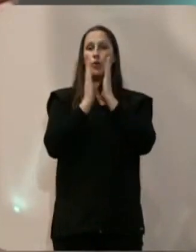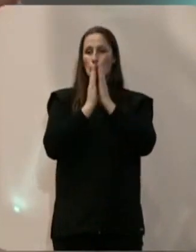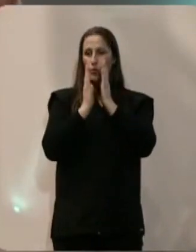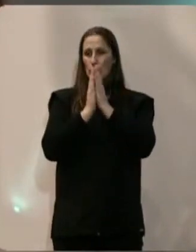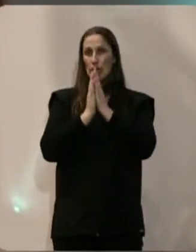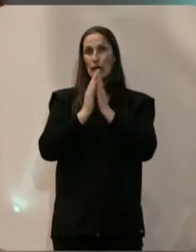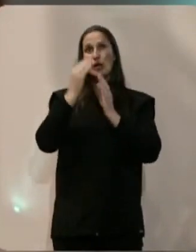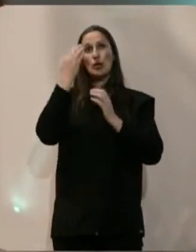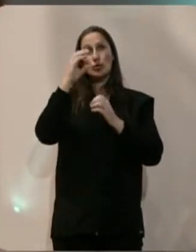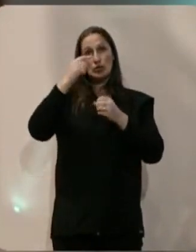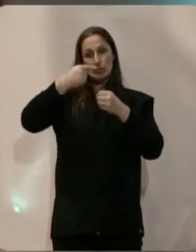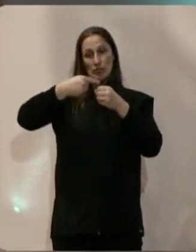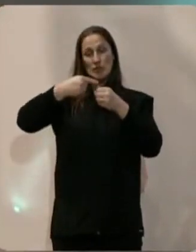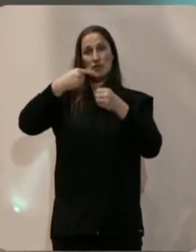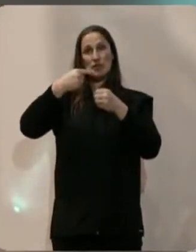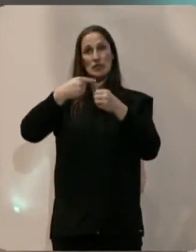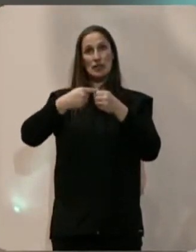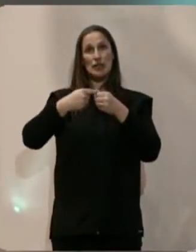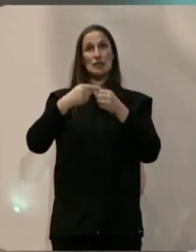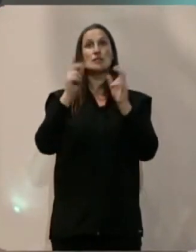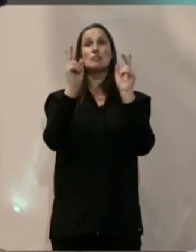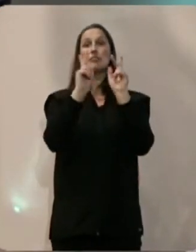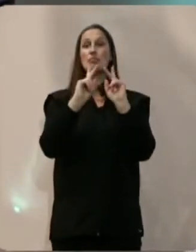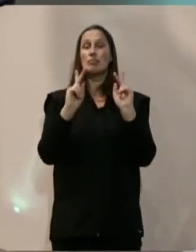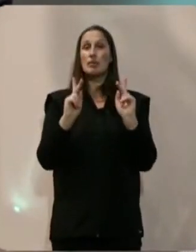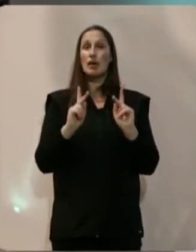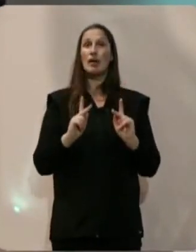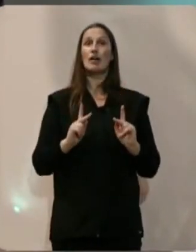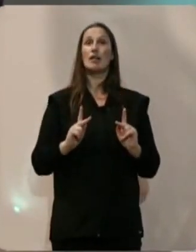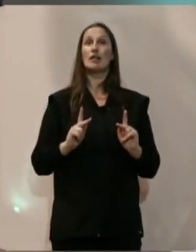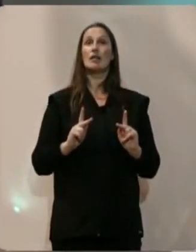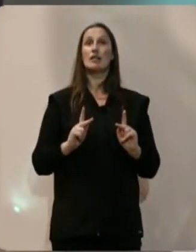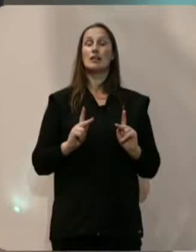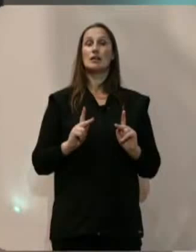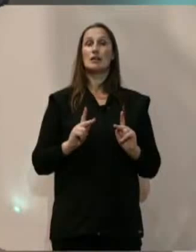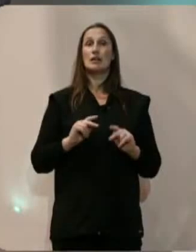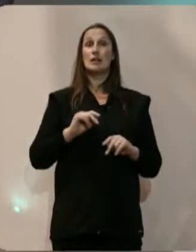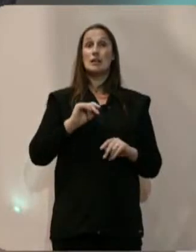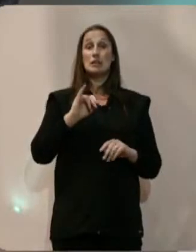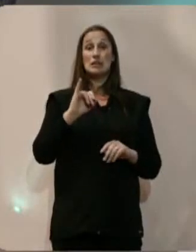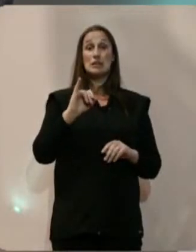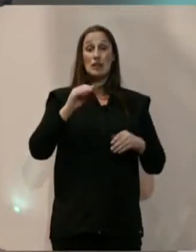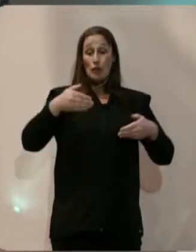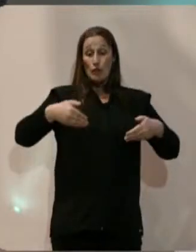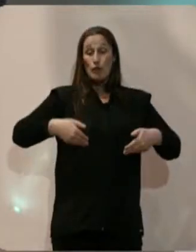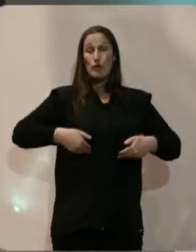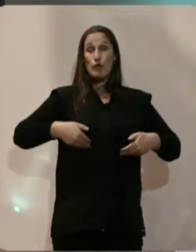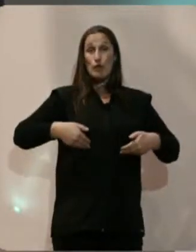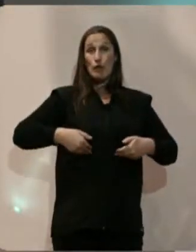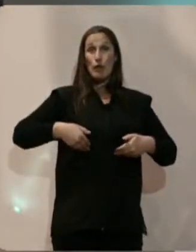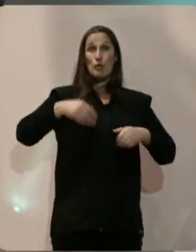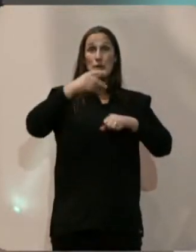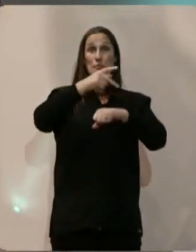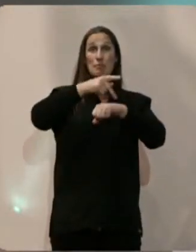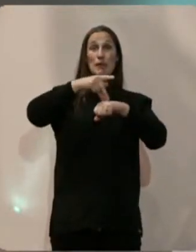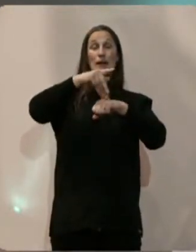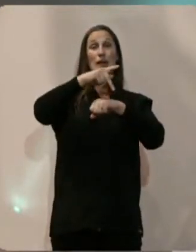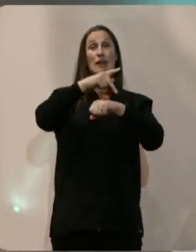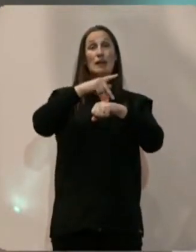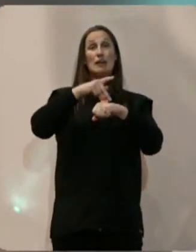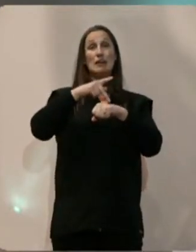temos paz. Não pense você que se houver uma grande fome nessa nação, ela não